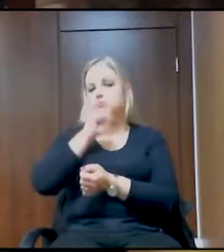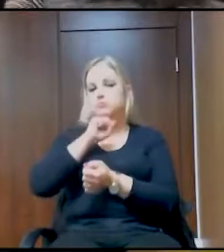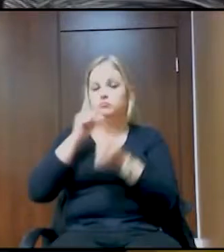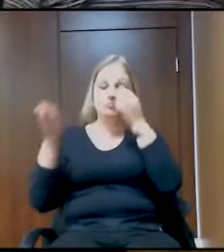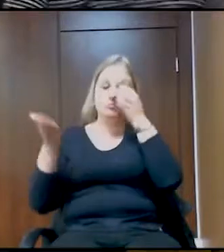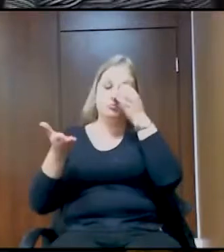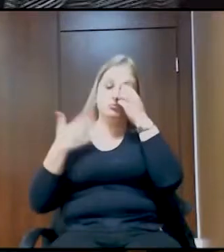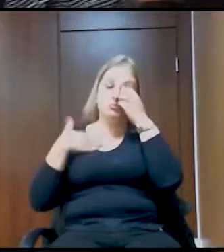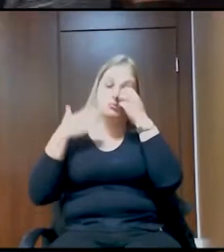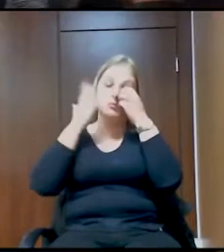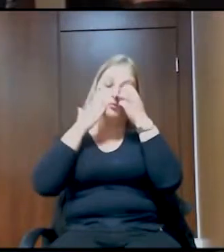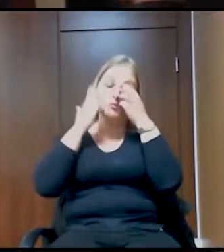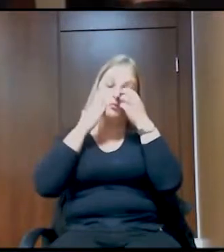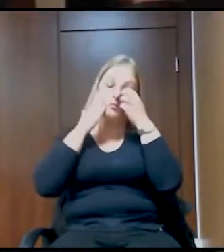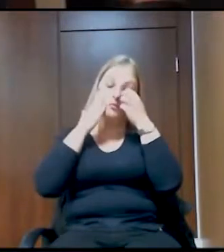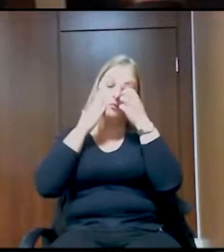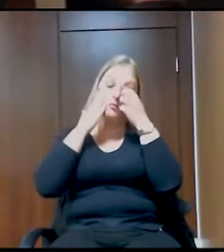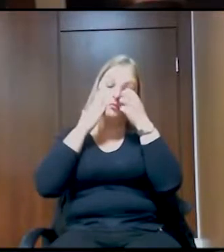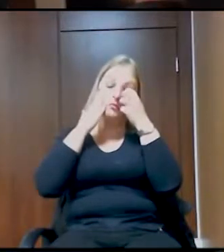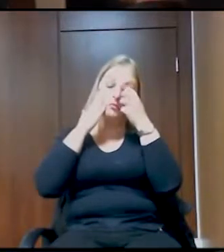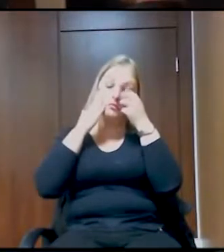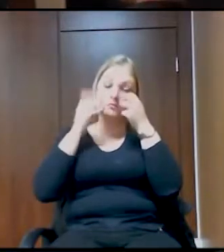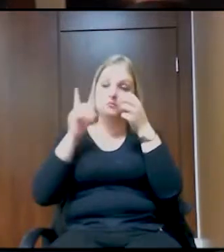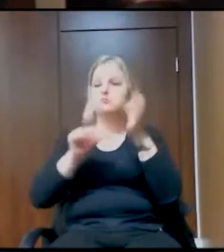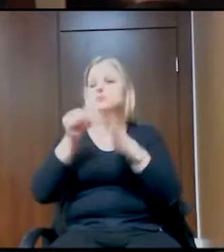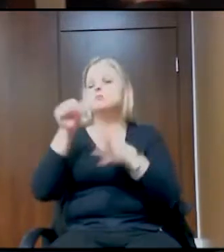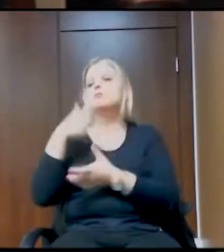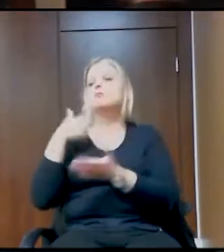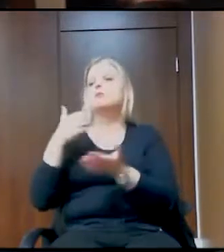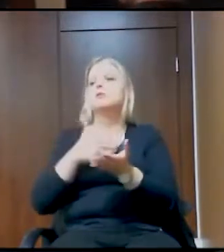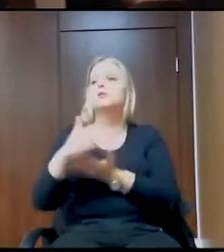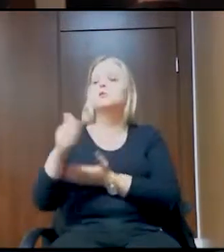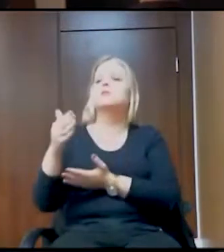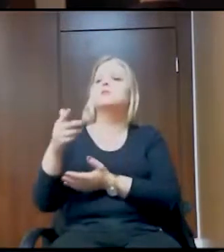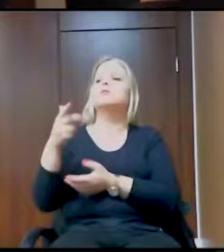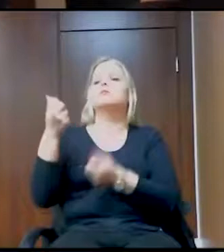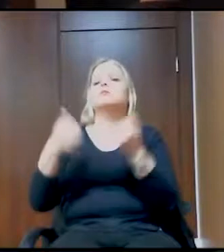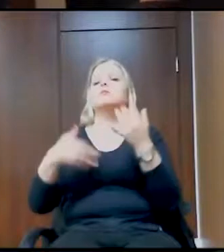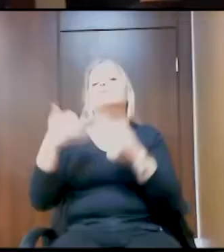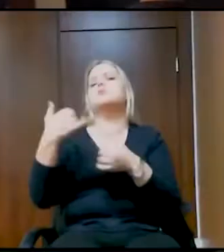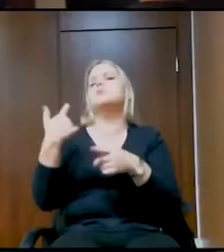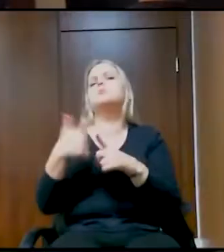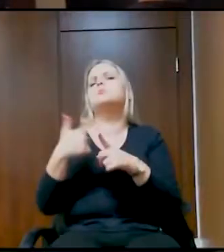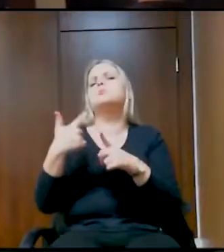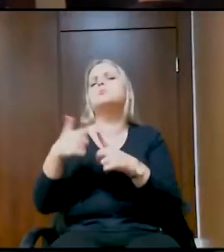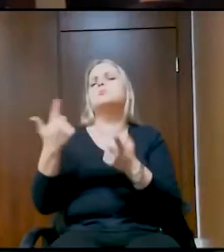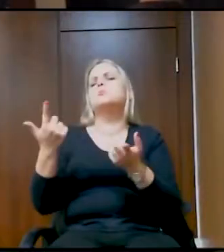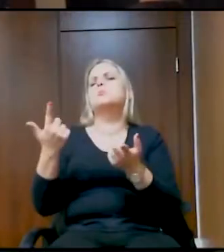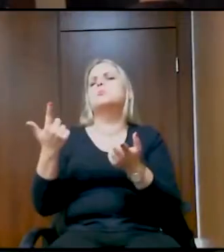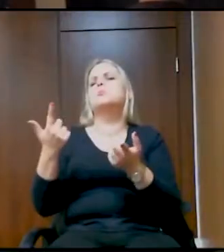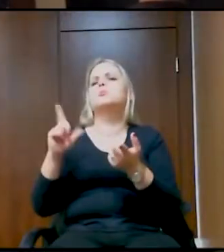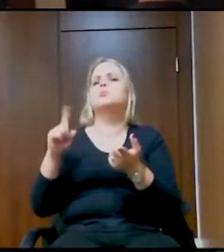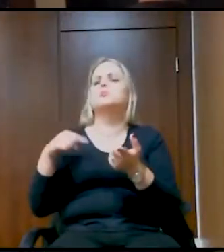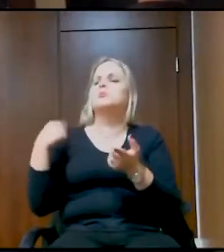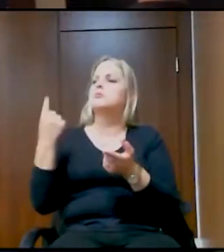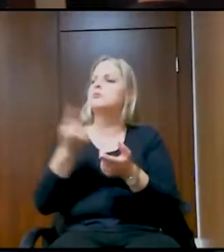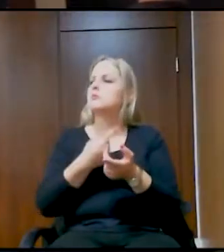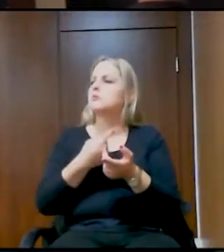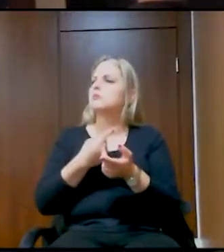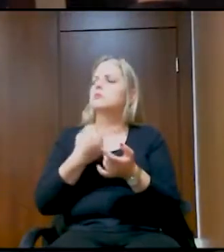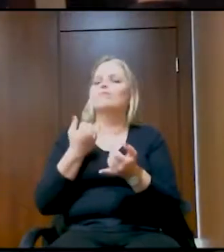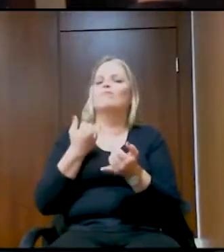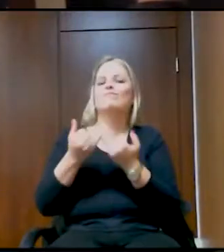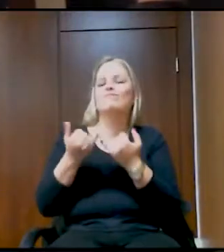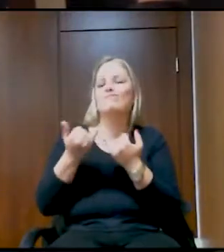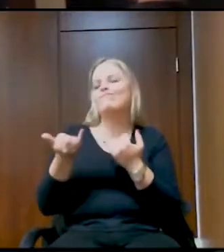saber, primeiro vou começar falando por que a gente está assim tão um pouco